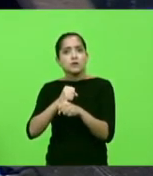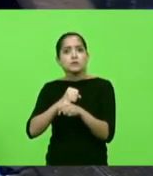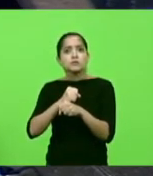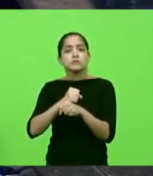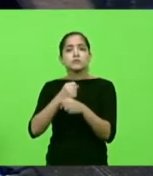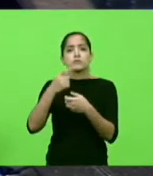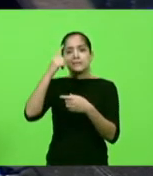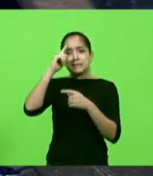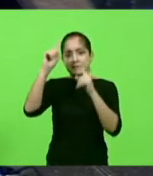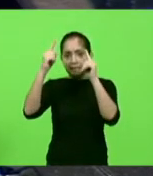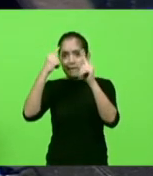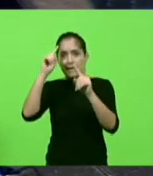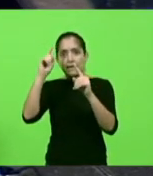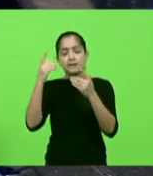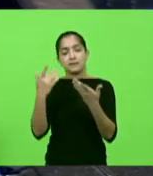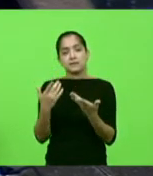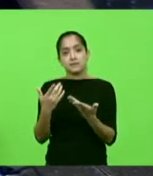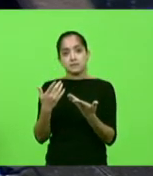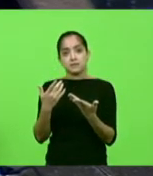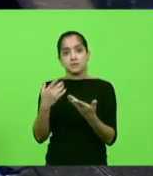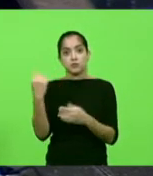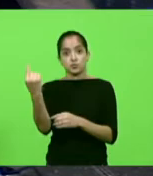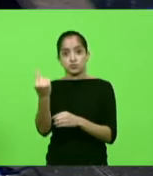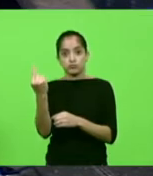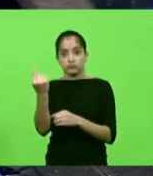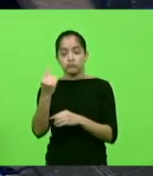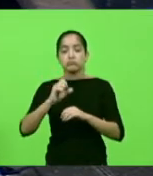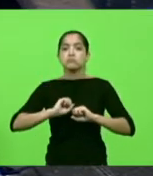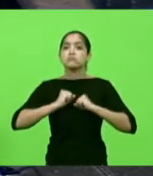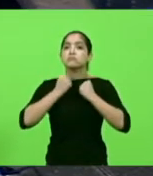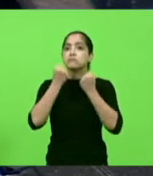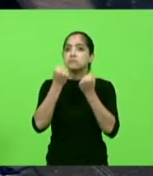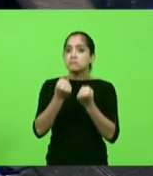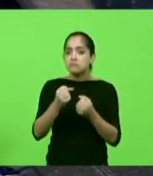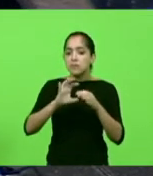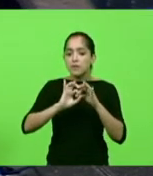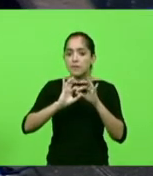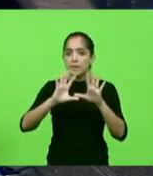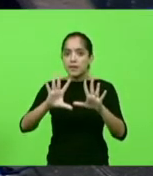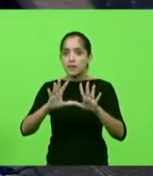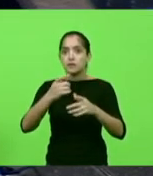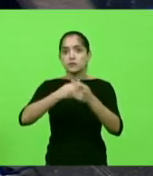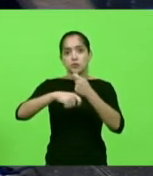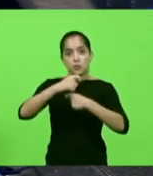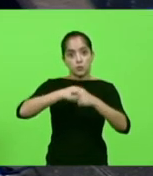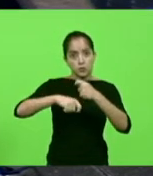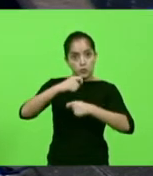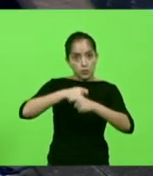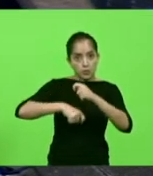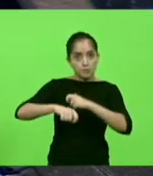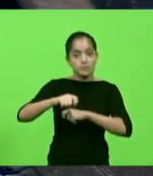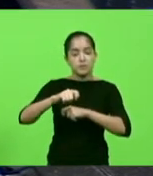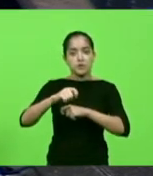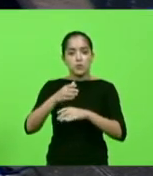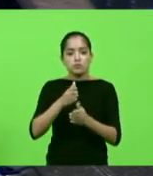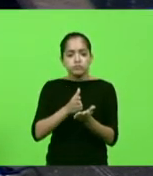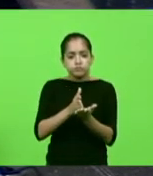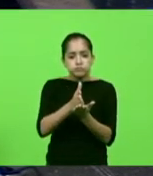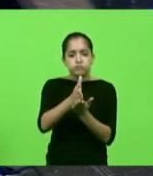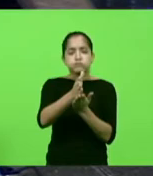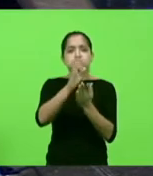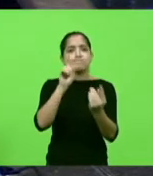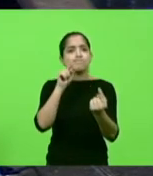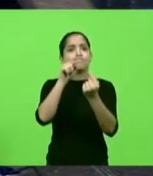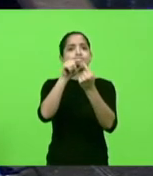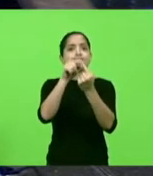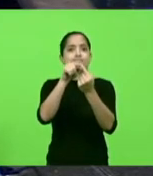ideias brasileiras. Sozinho, ele defendia a liberdade econômica como caminho para atingir, como